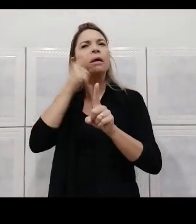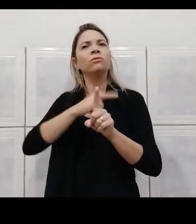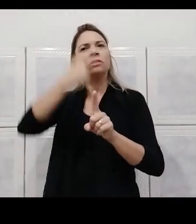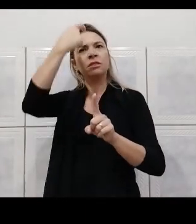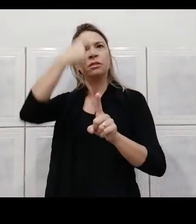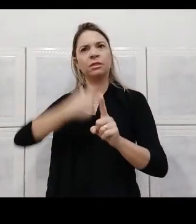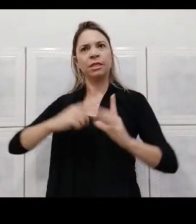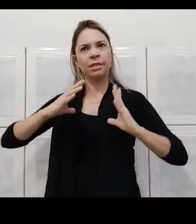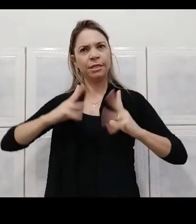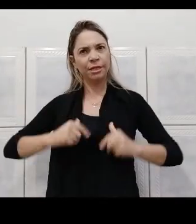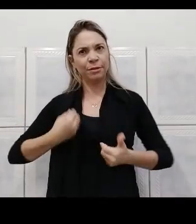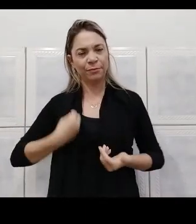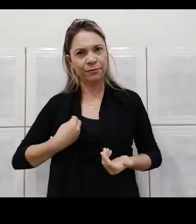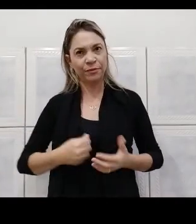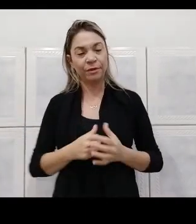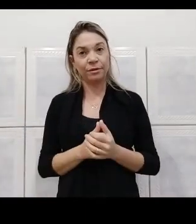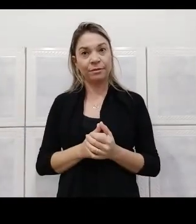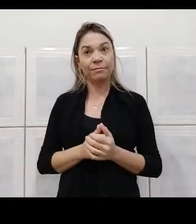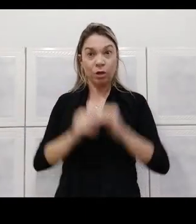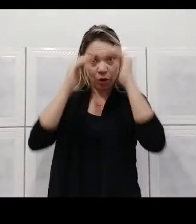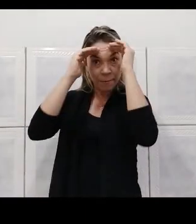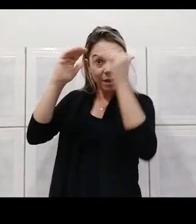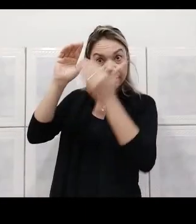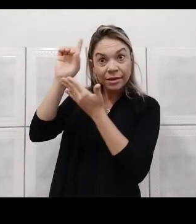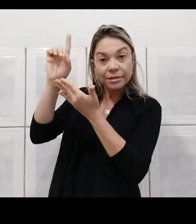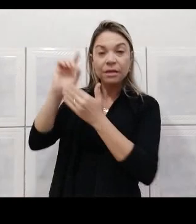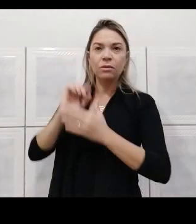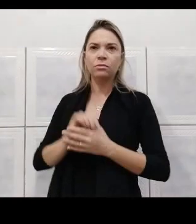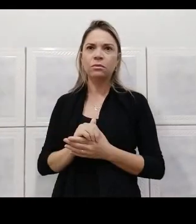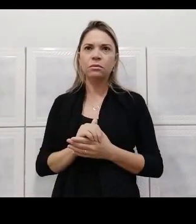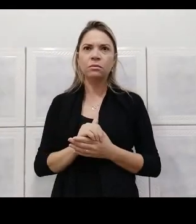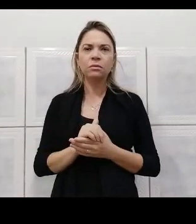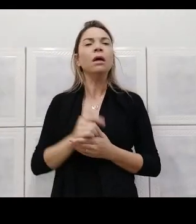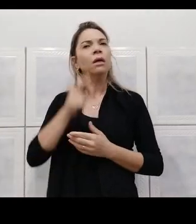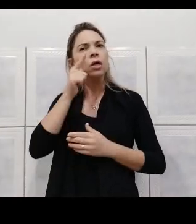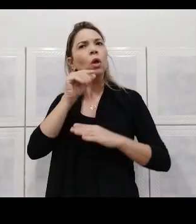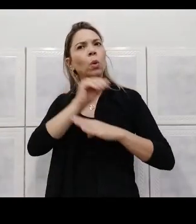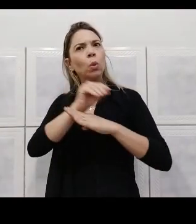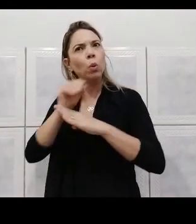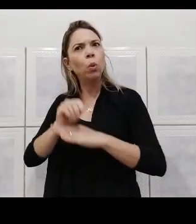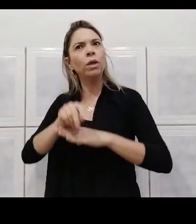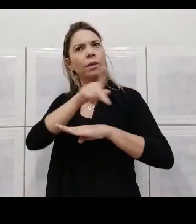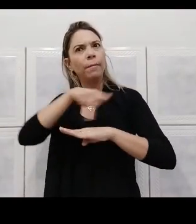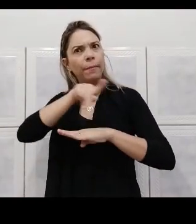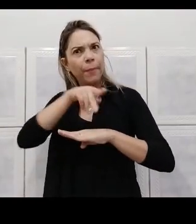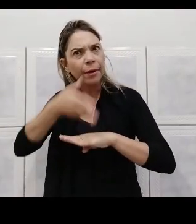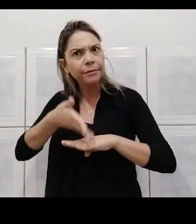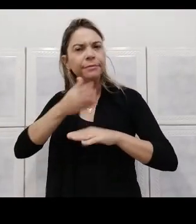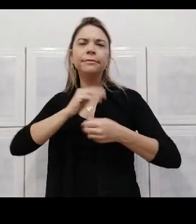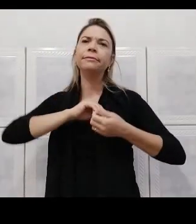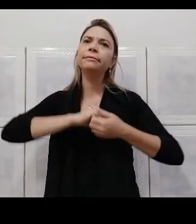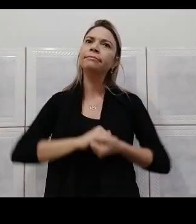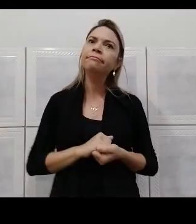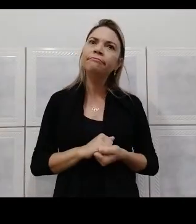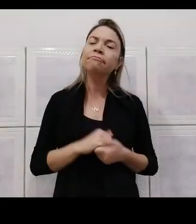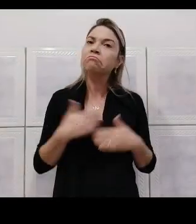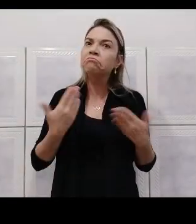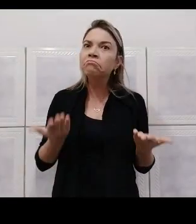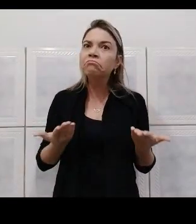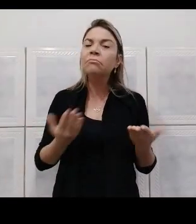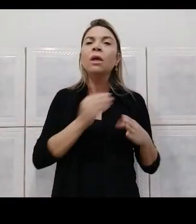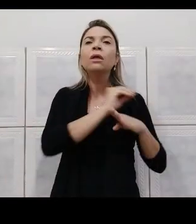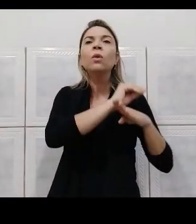nação, que honrem a família, que honrem aquelas pessoas que estão à sua volta. Muitas